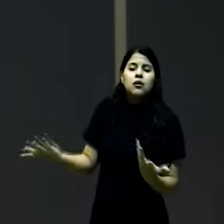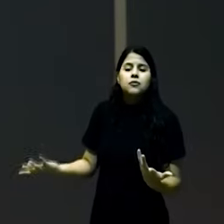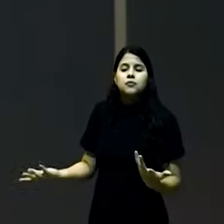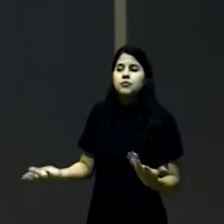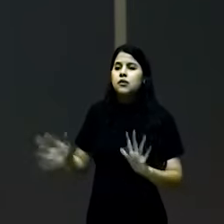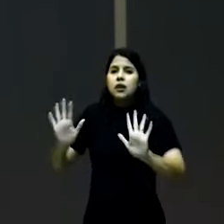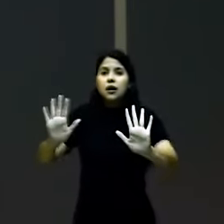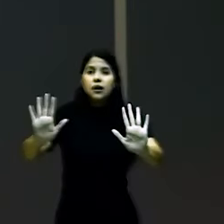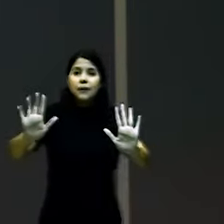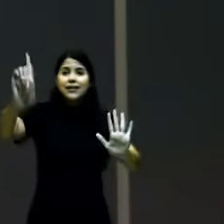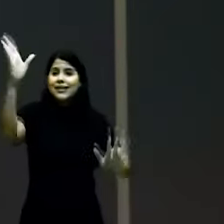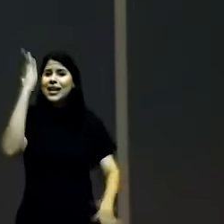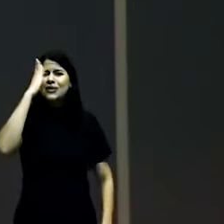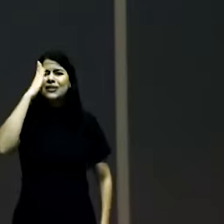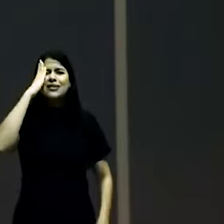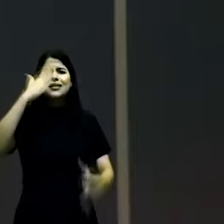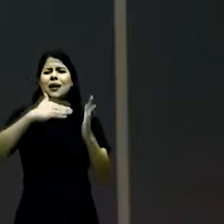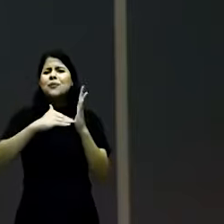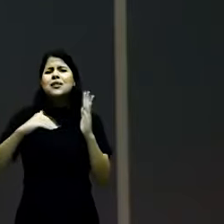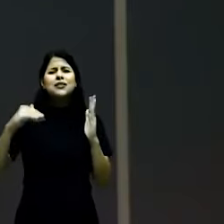Deus conhece tudo.